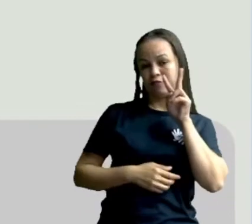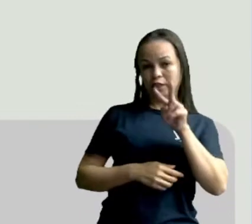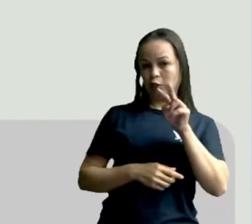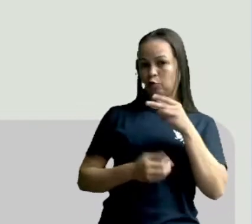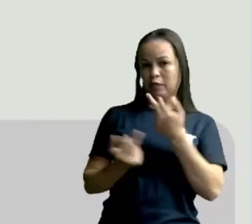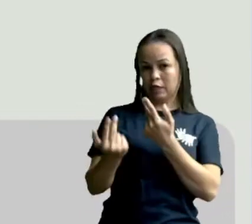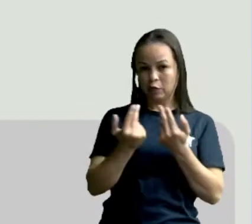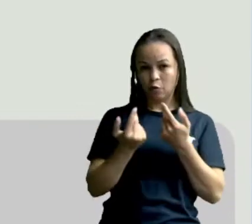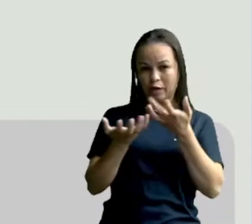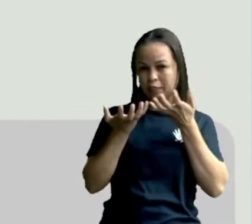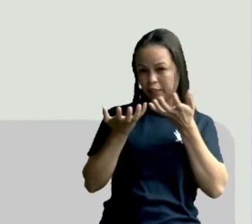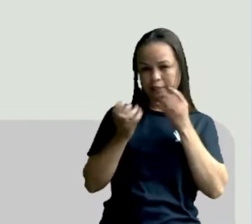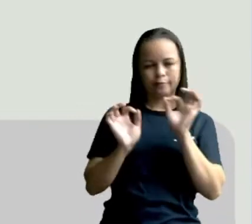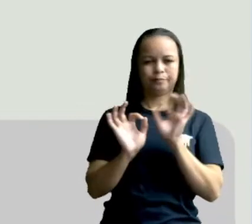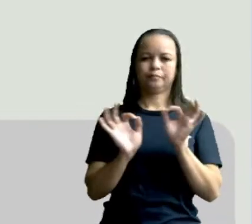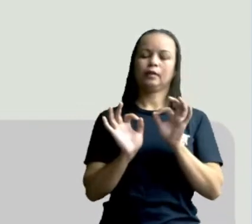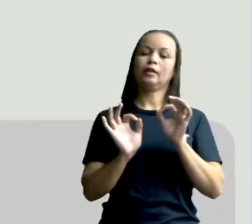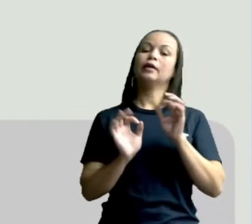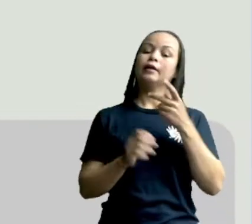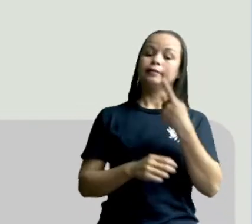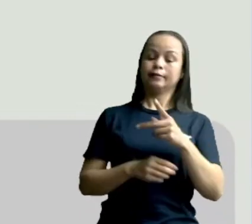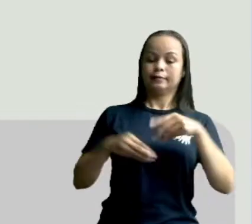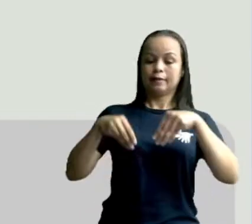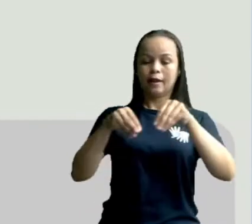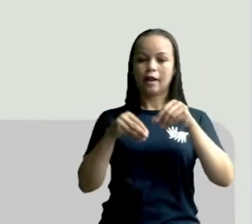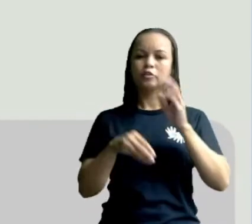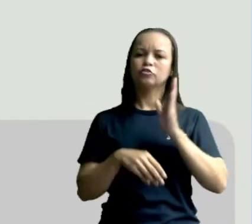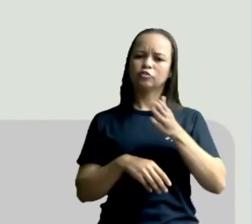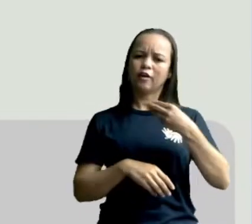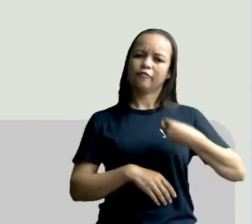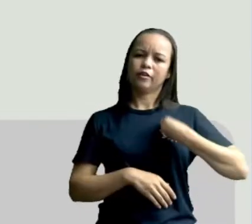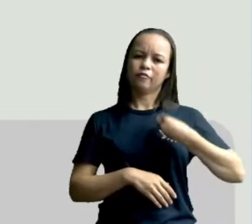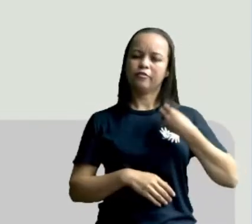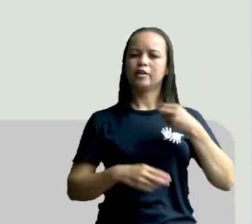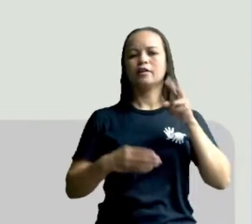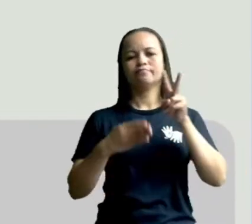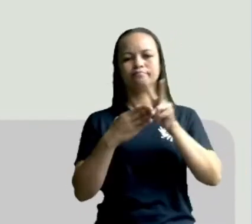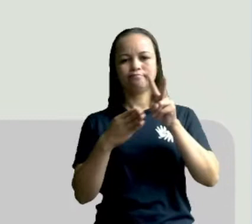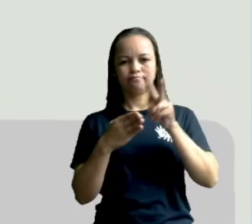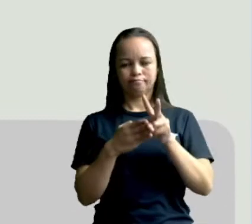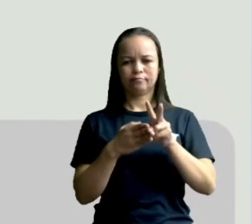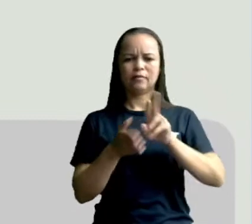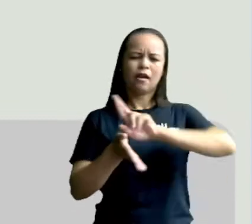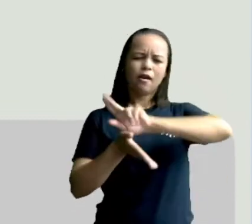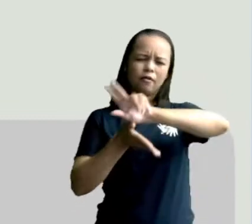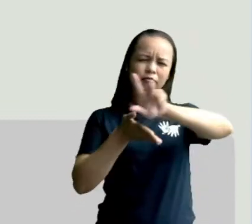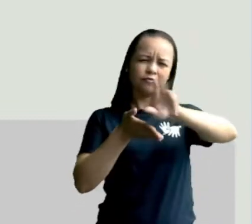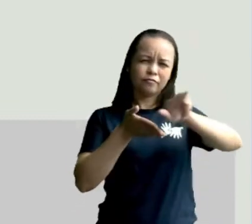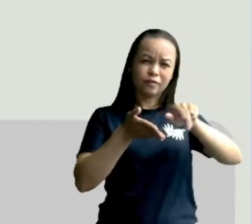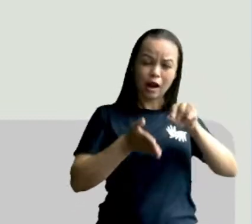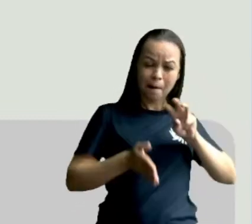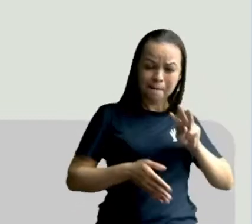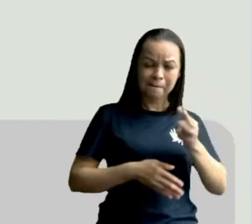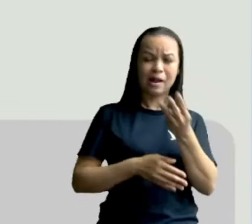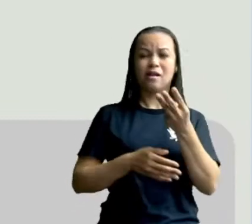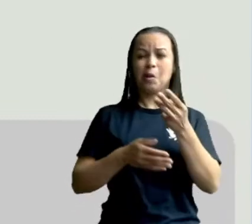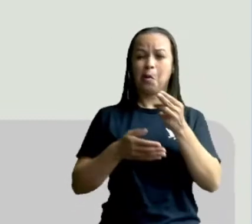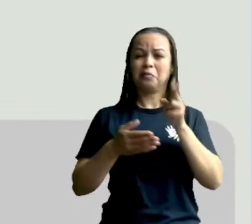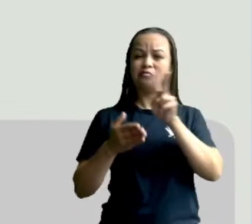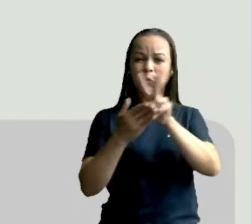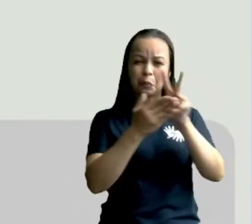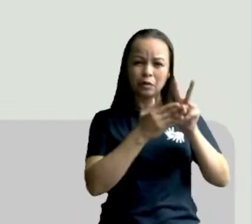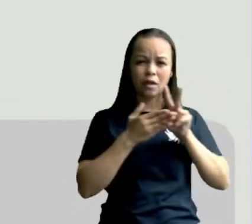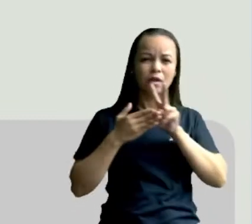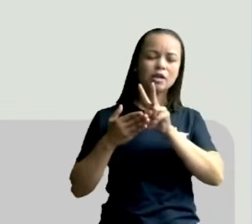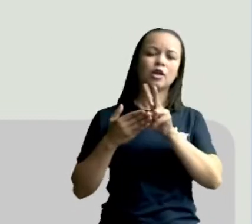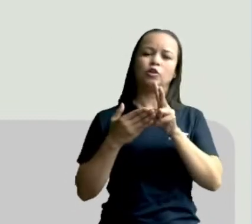Essas terras já eram habitadas pelos índios, certo? Eram milhares e milhões de índios que habitavam o